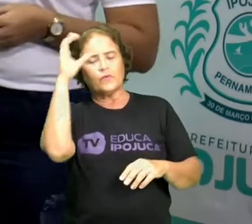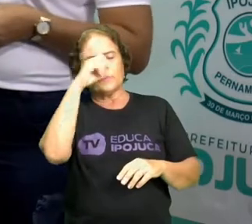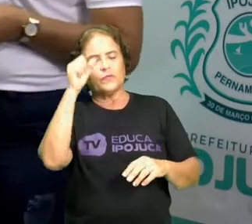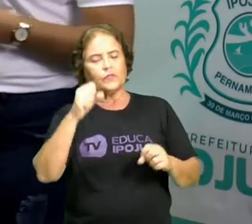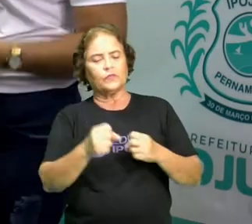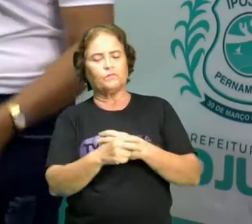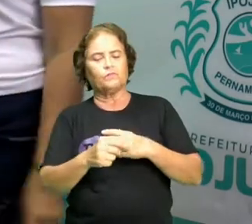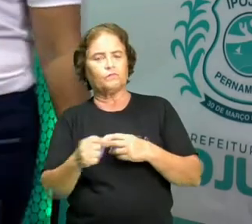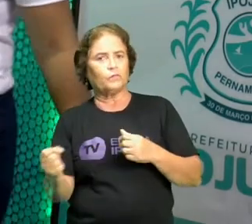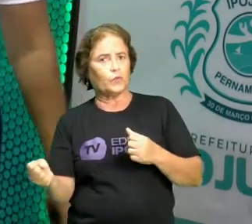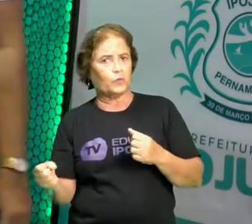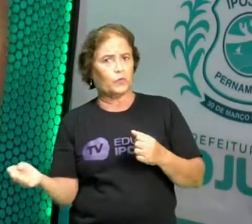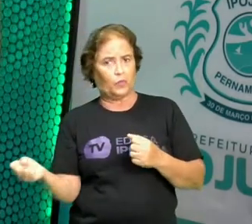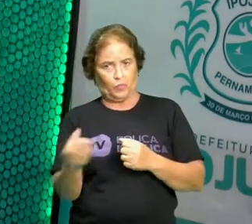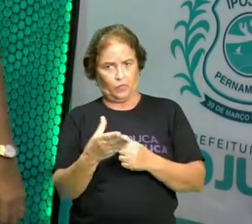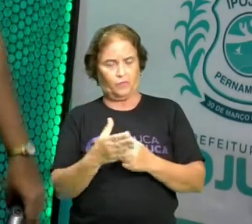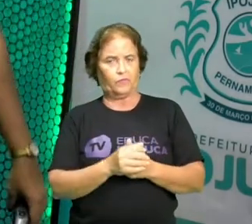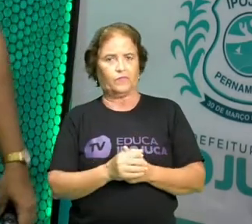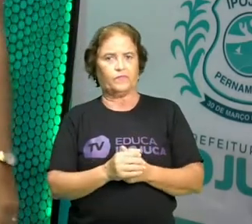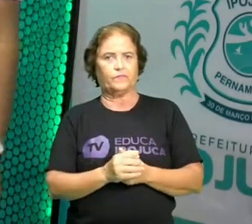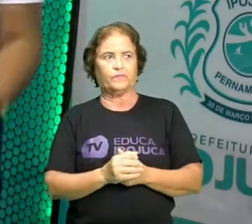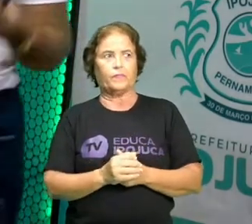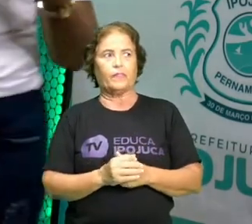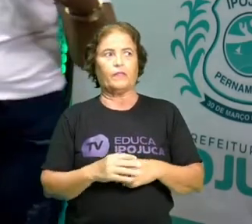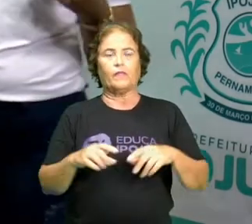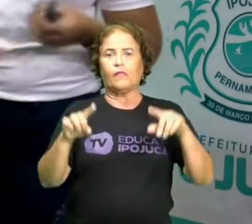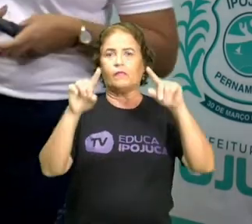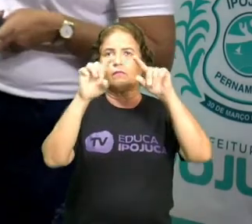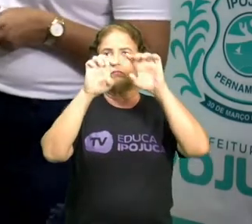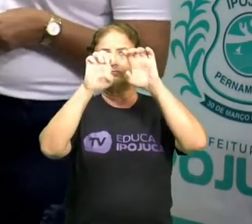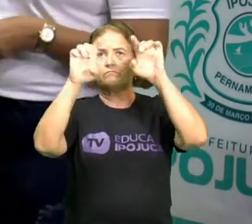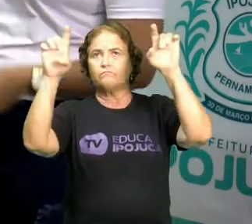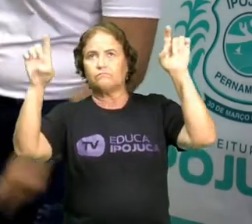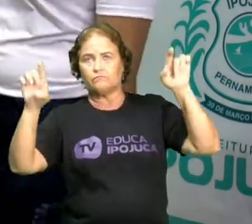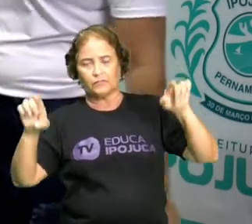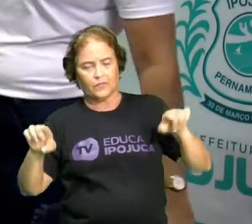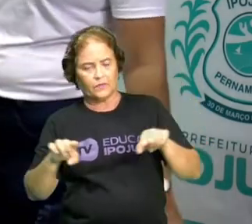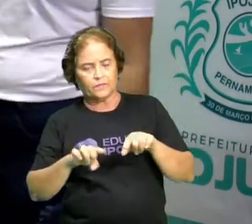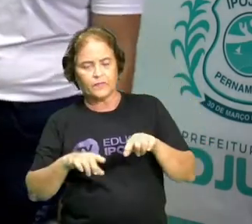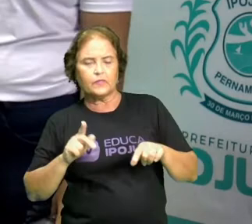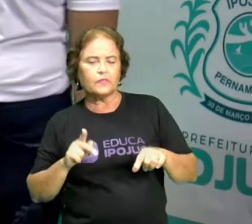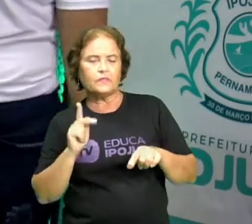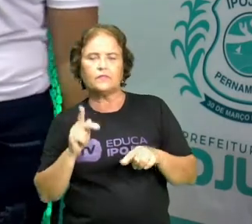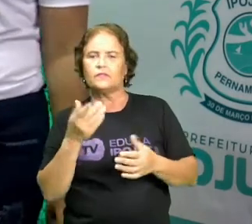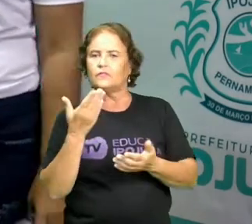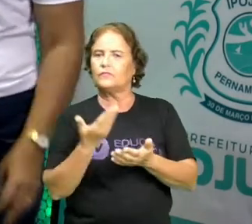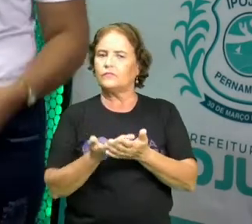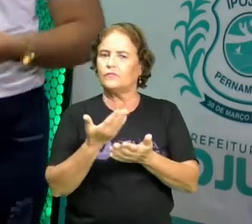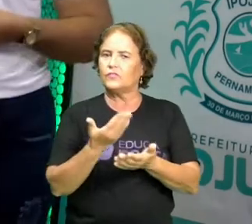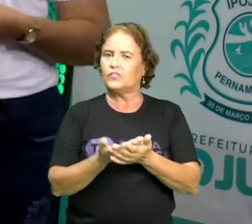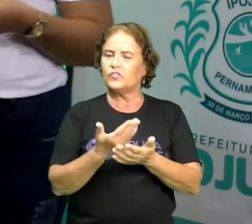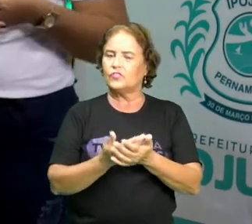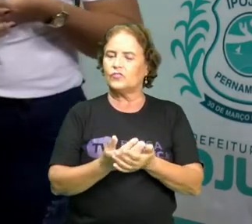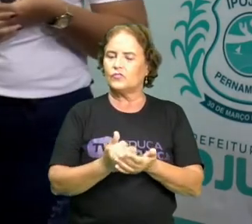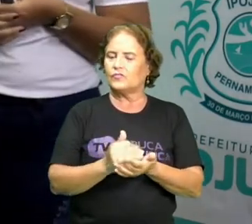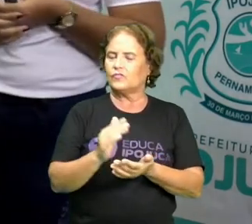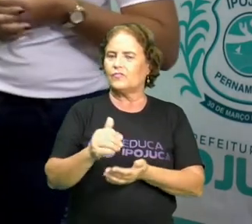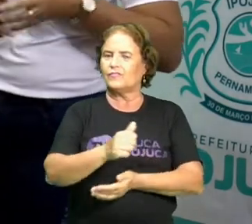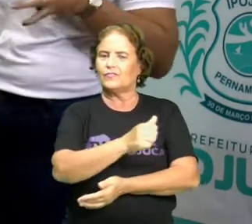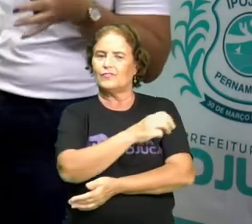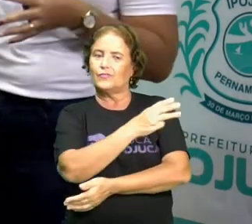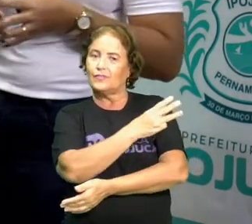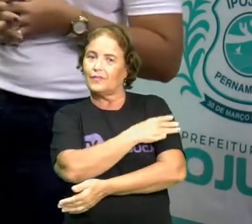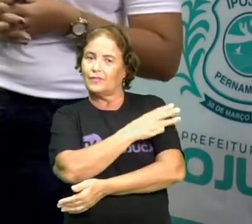Na nossa tabela que a gente sempre estuda desde o terceiro ano, sobre unidade de lugar, a gente vai aprender uma